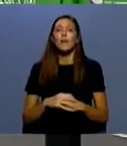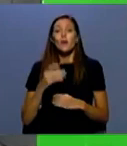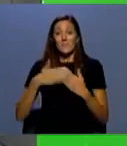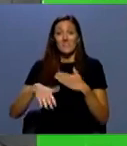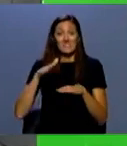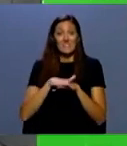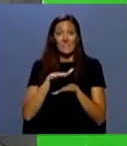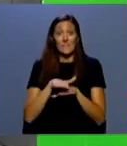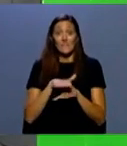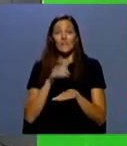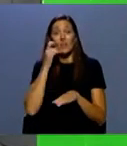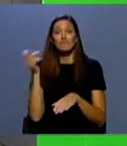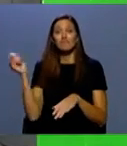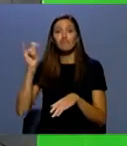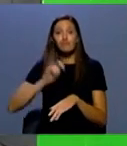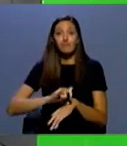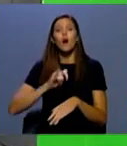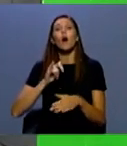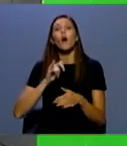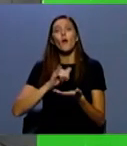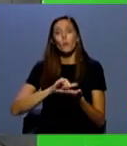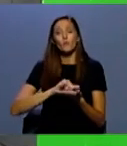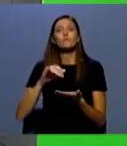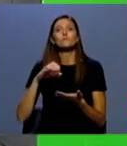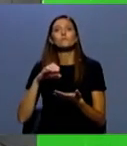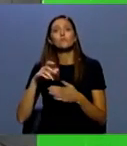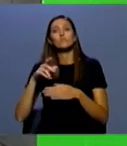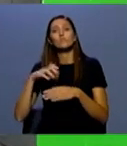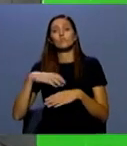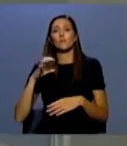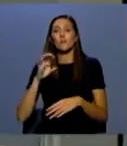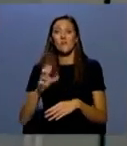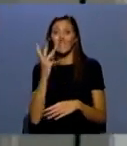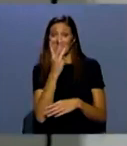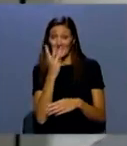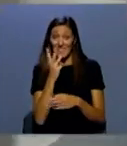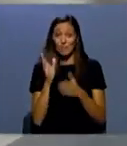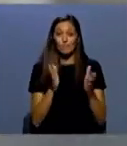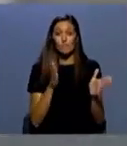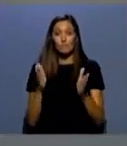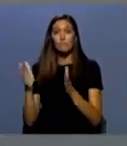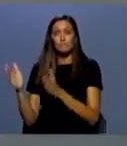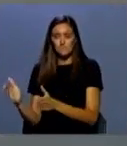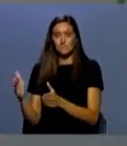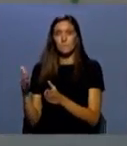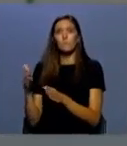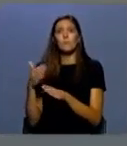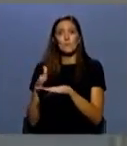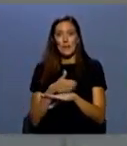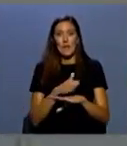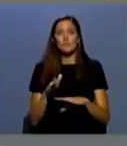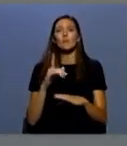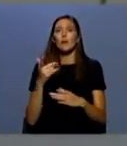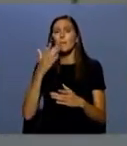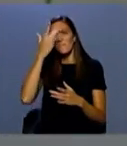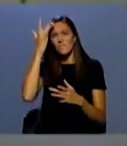quem chegar ao aeroporto João Paulo II em Ponta Delgada tem 3 zonas diferenciadas no momento do desembarque que visam facilitar a